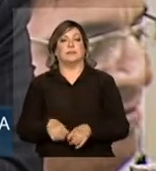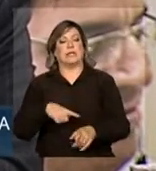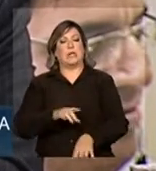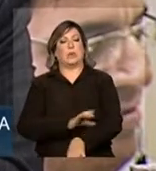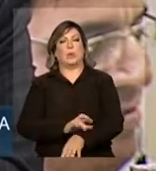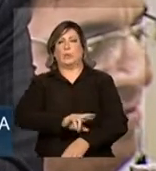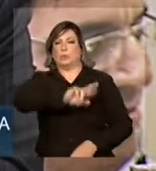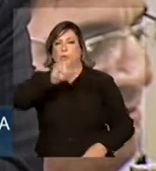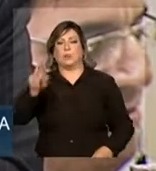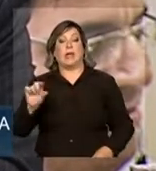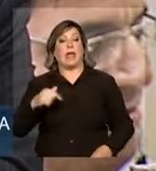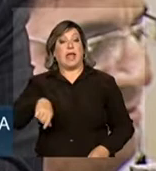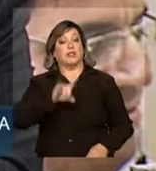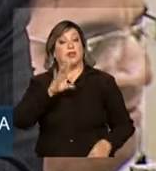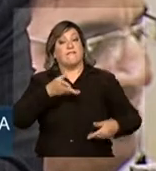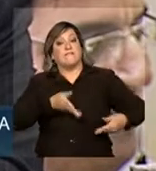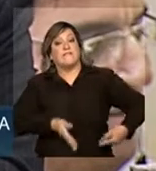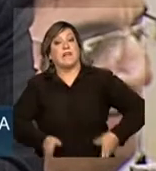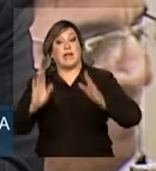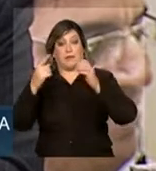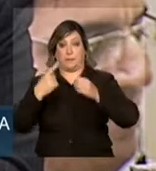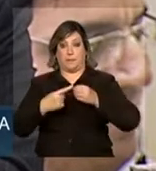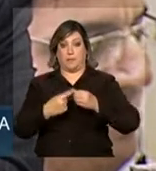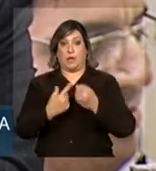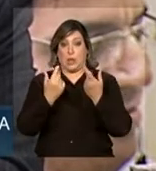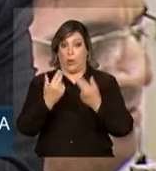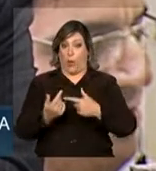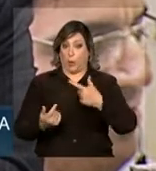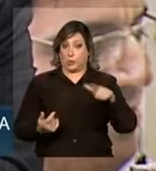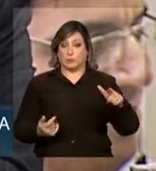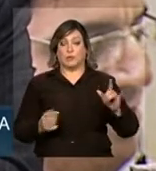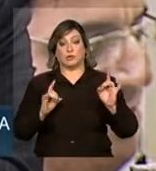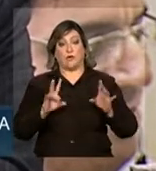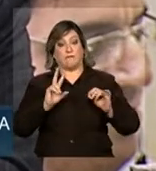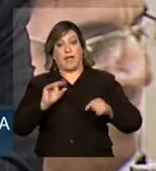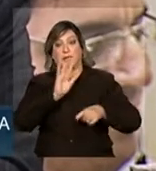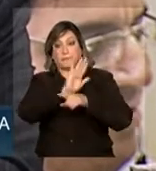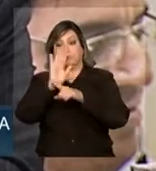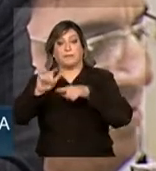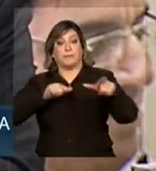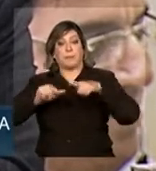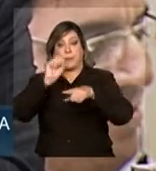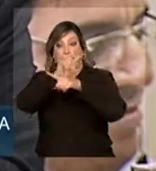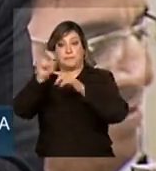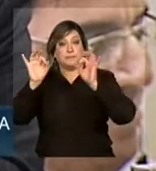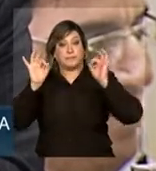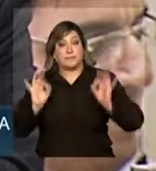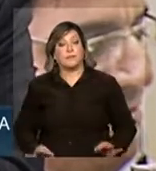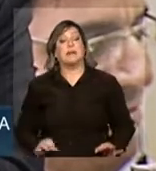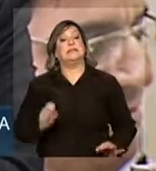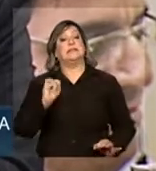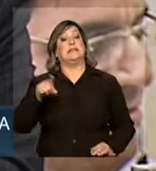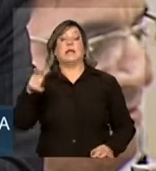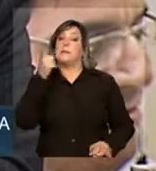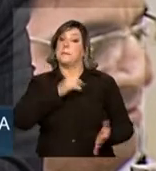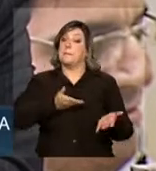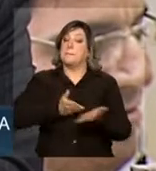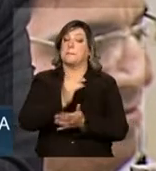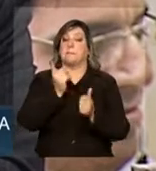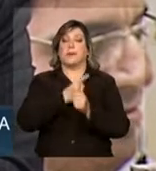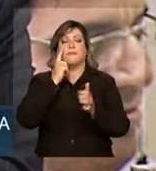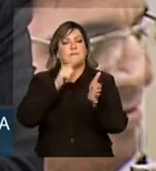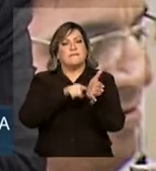irão para os municípios assim como os outros Só irão atender os municípios caso passem pelo processo